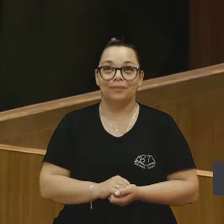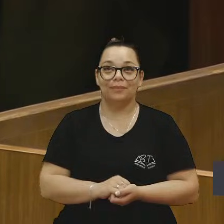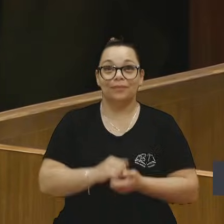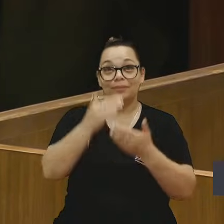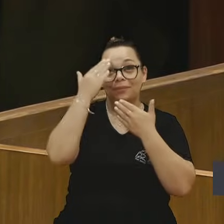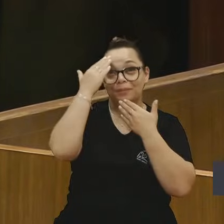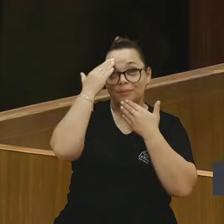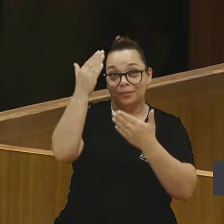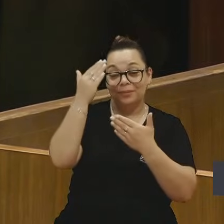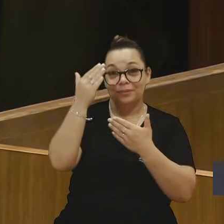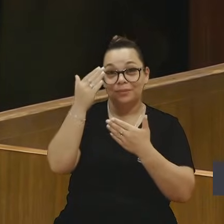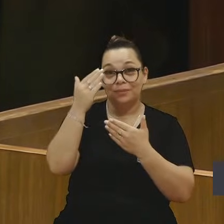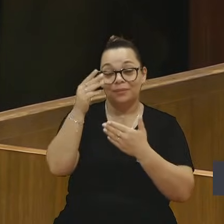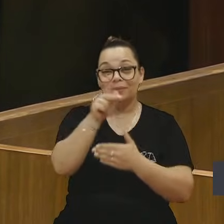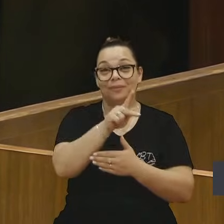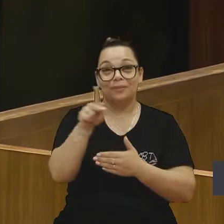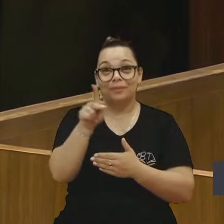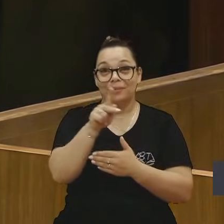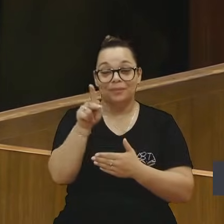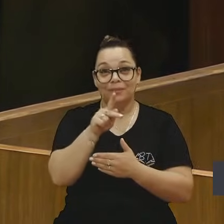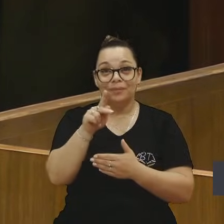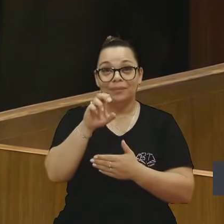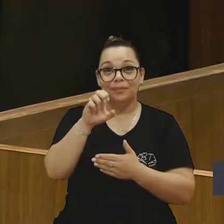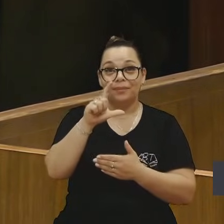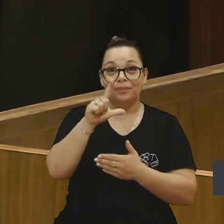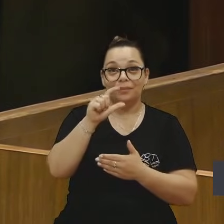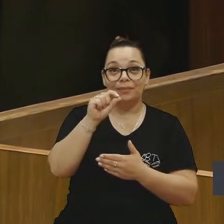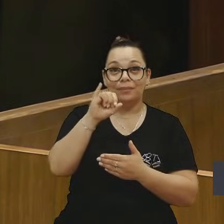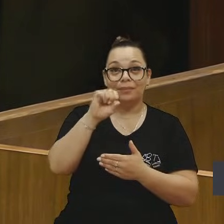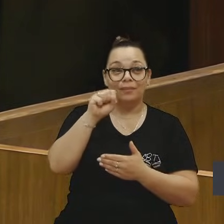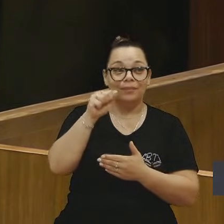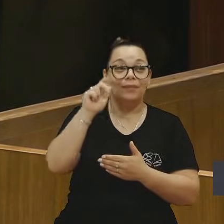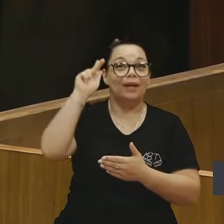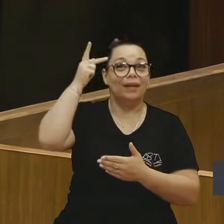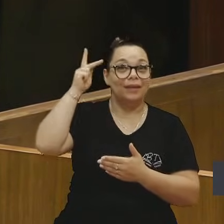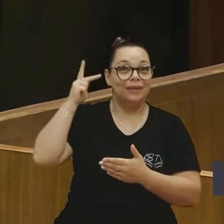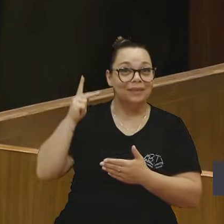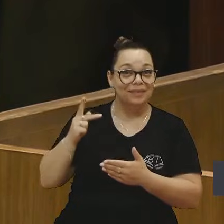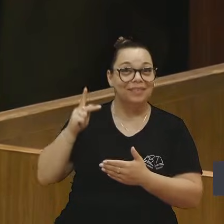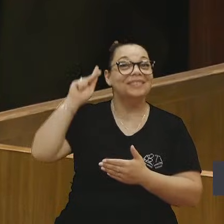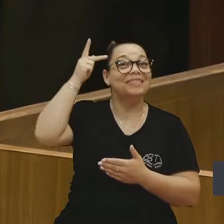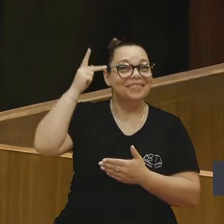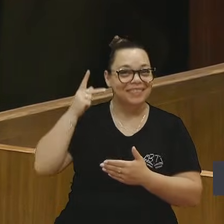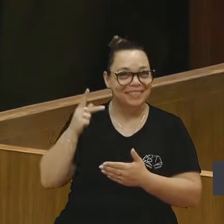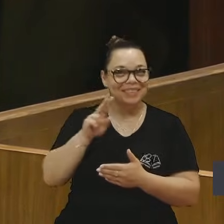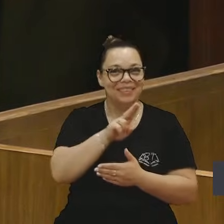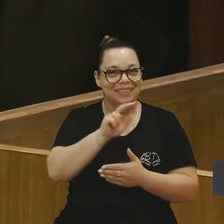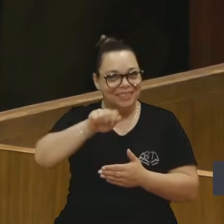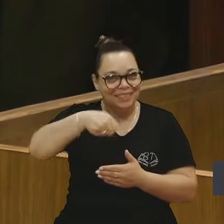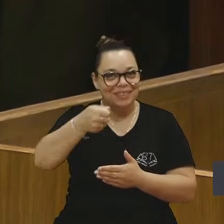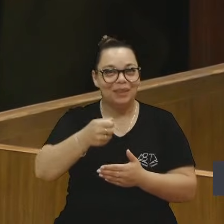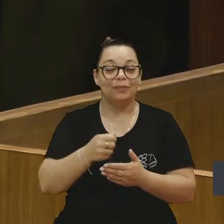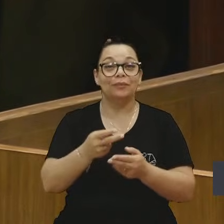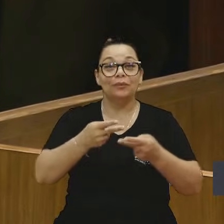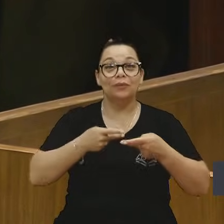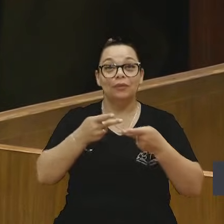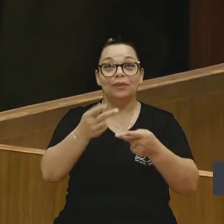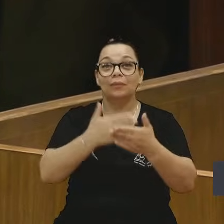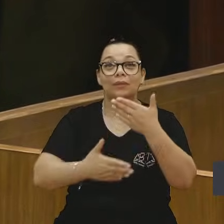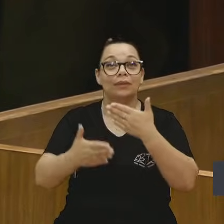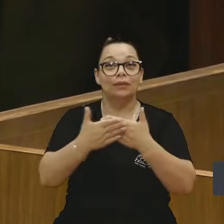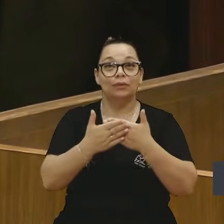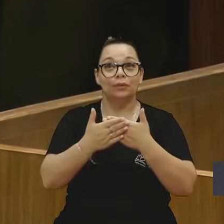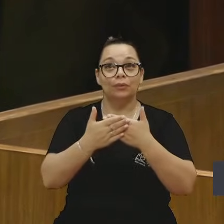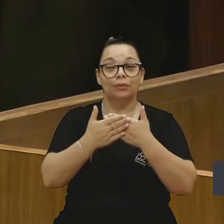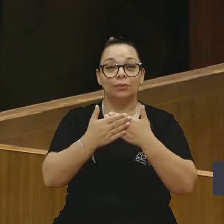Obrigado à nossa patrona, a professora Heloísa Santini. Agora convidamos a todos a